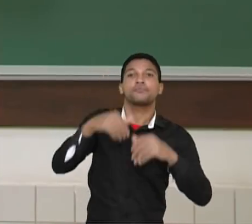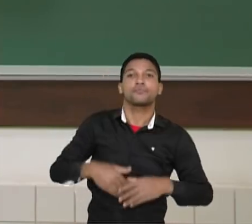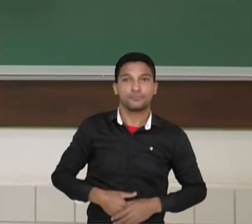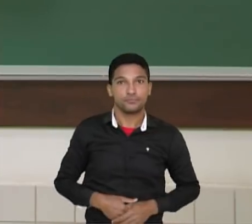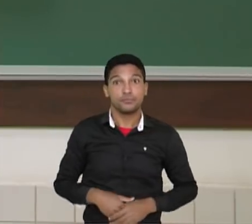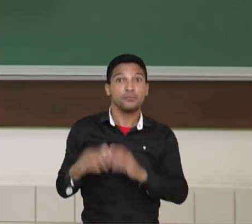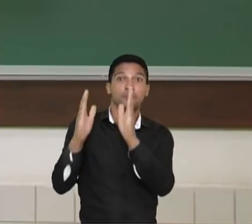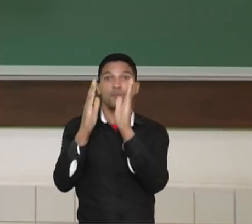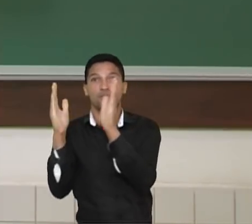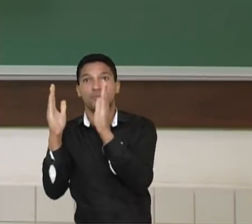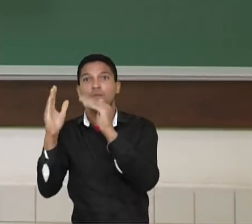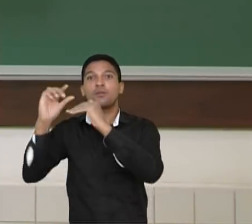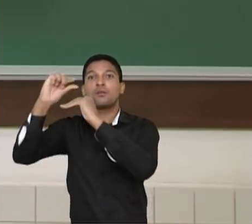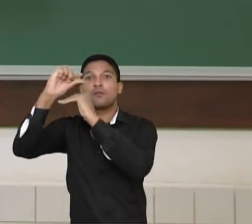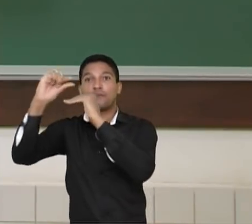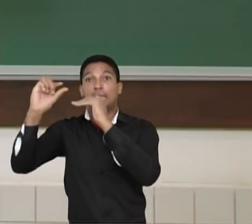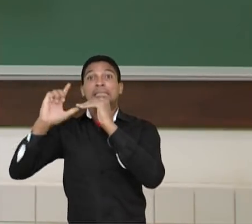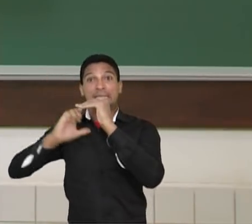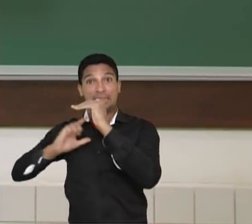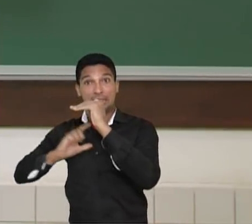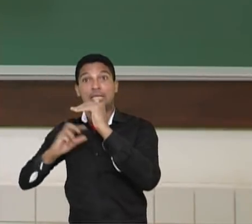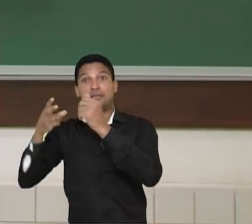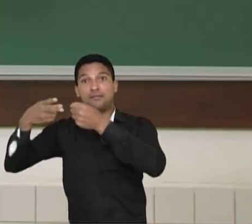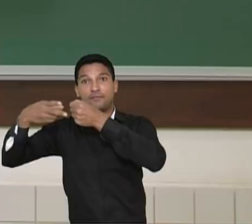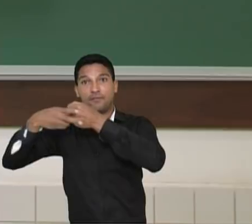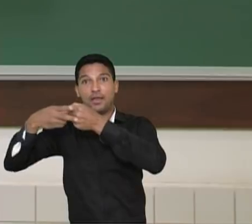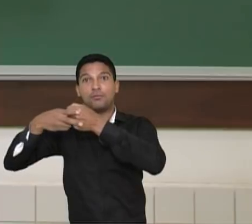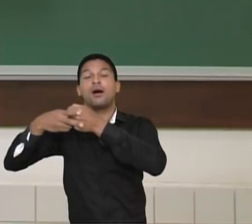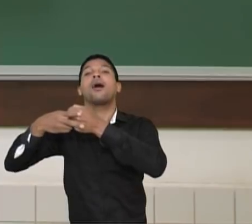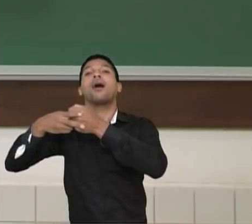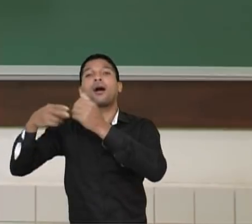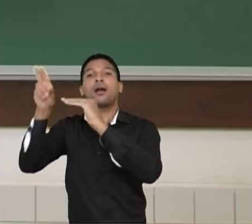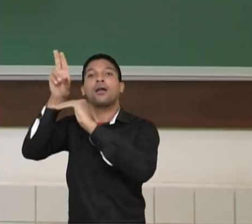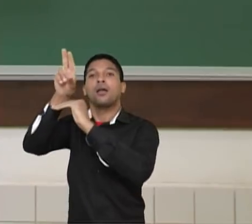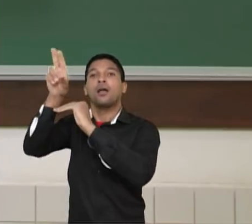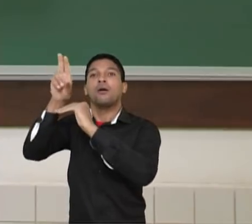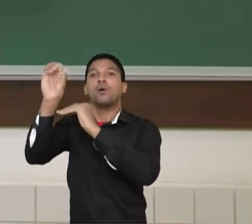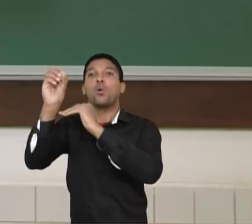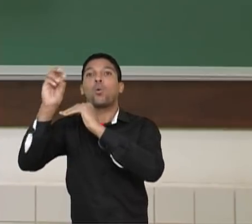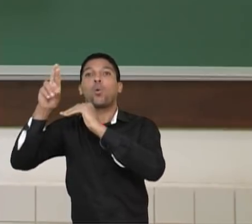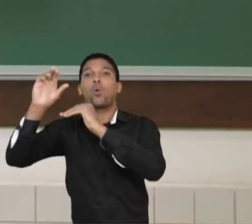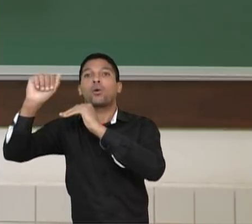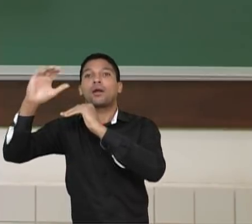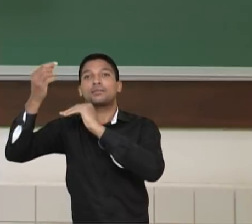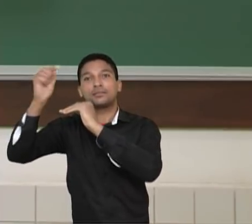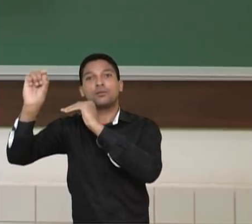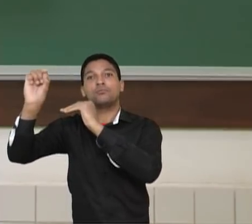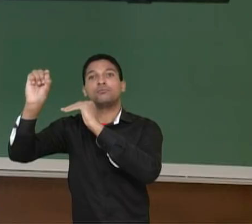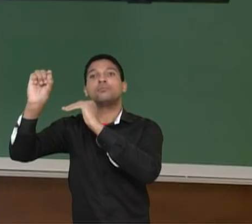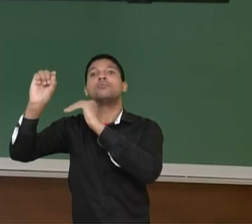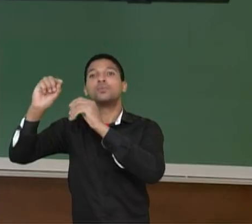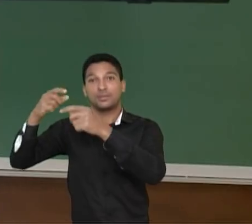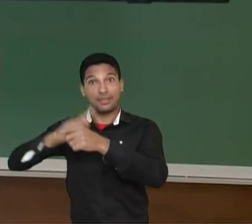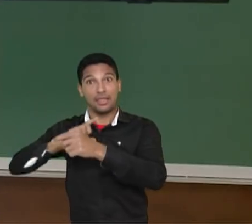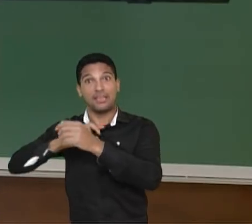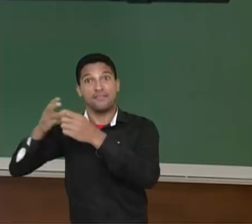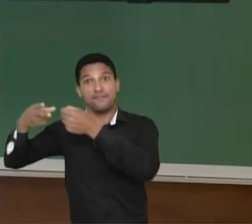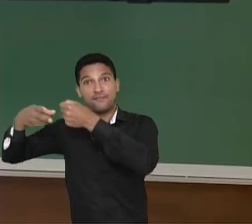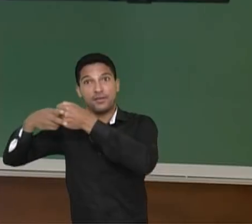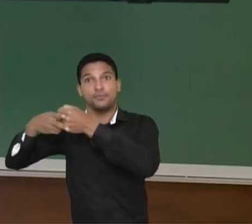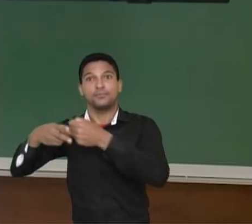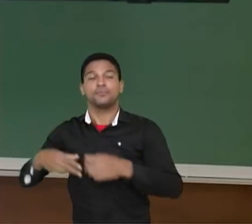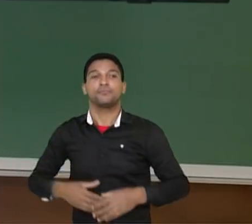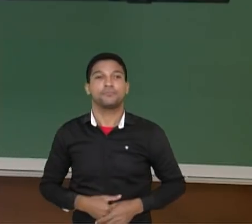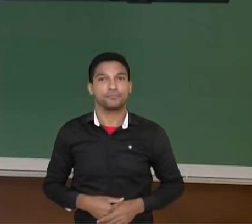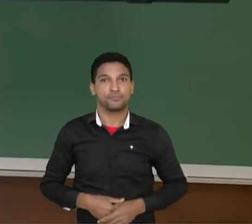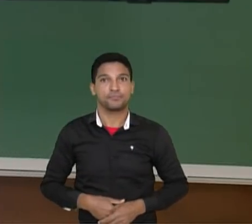de oração, que é o próximo conceito que nós vamos trabalhar. Mas antes vamos conferir o exemplo de frase nominal aqui comigo, tá? Então,